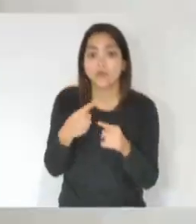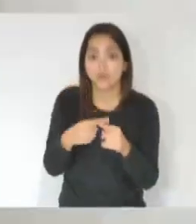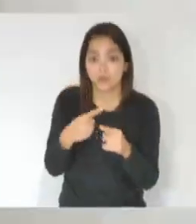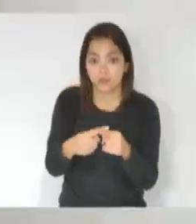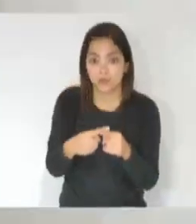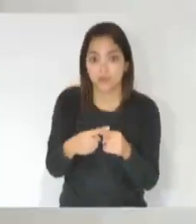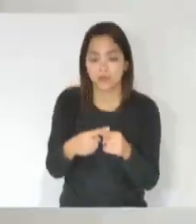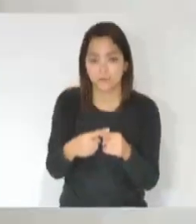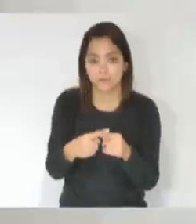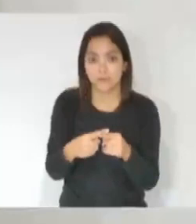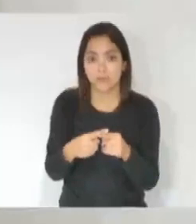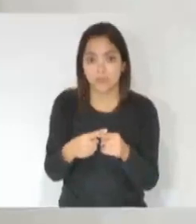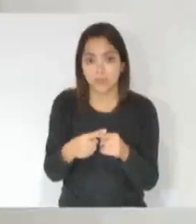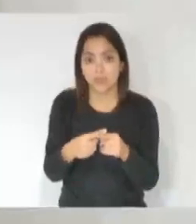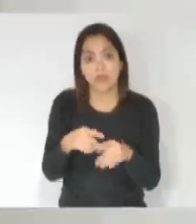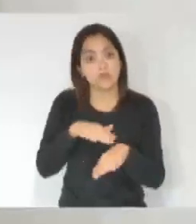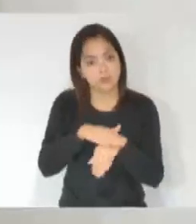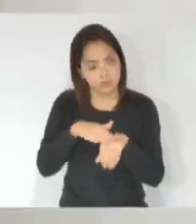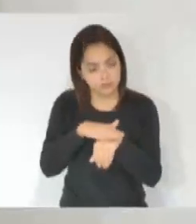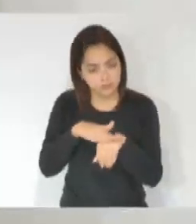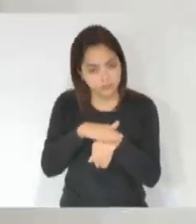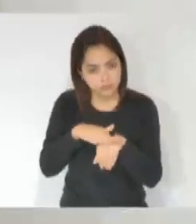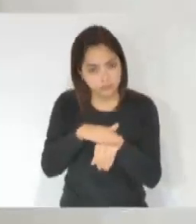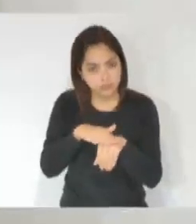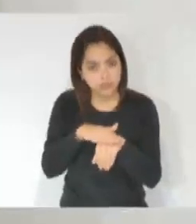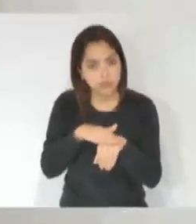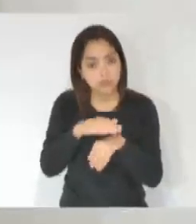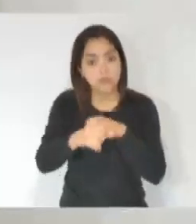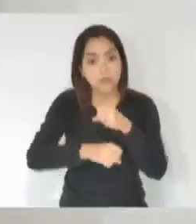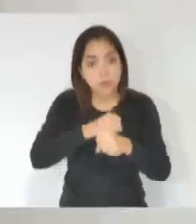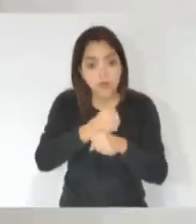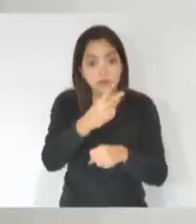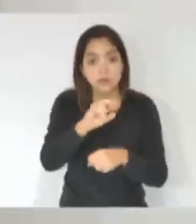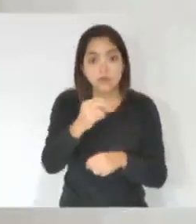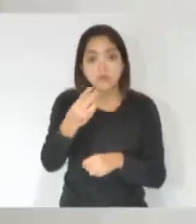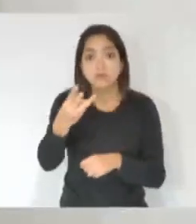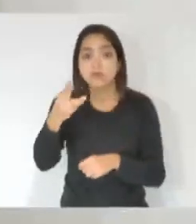conversaremos hoje é justamente sobre isso, sobre 2030.